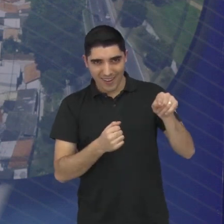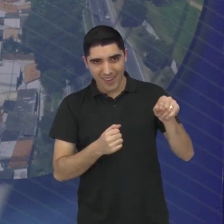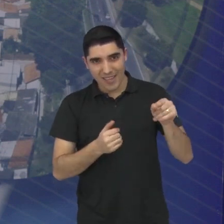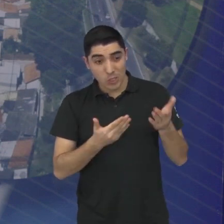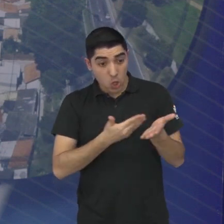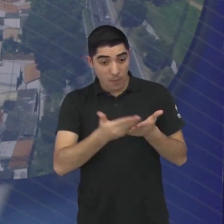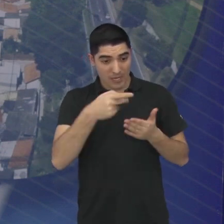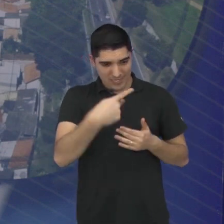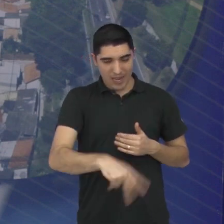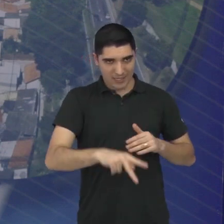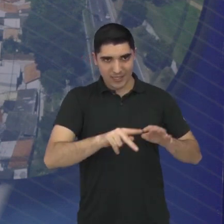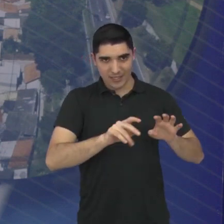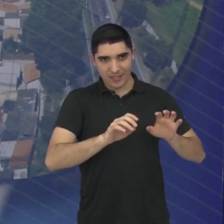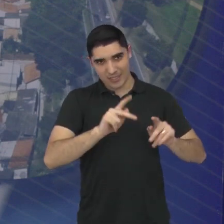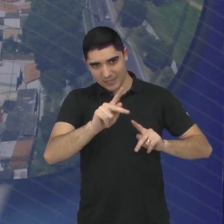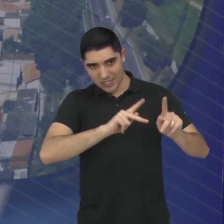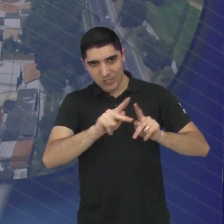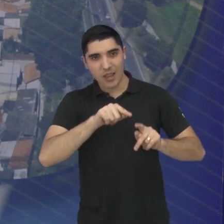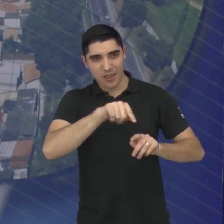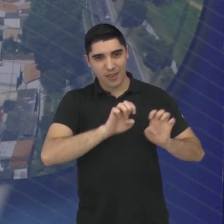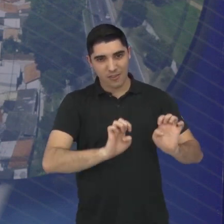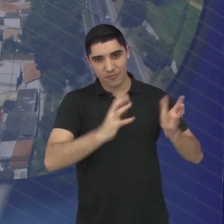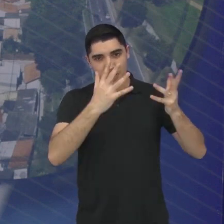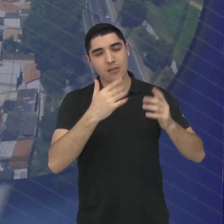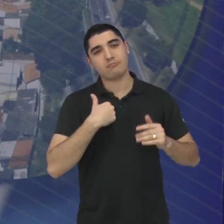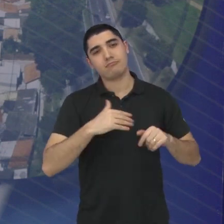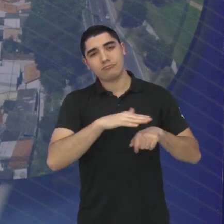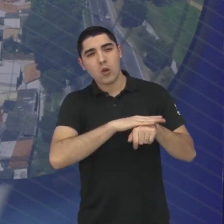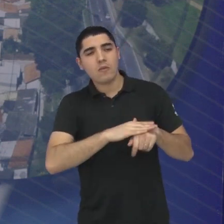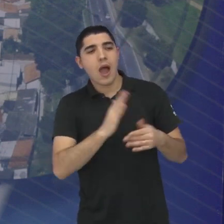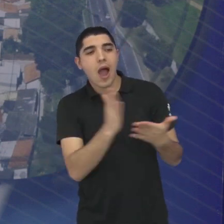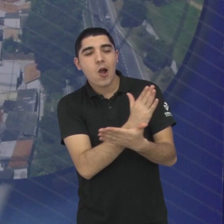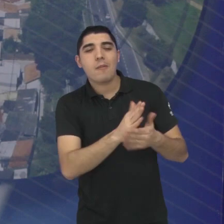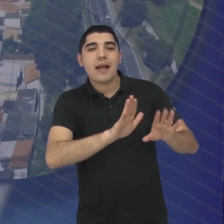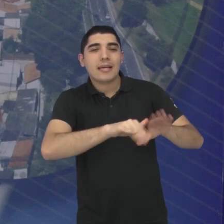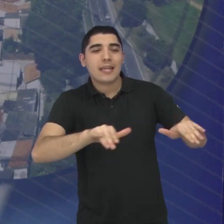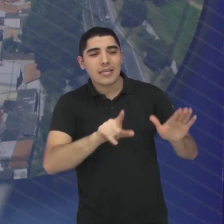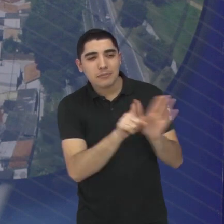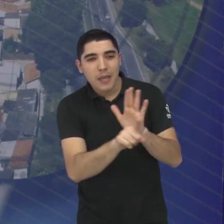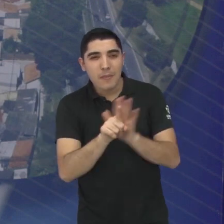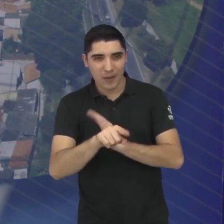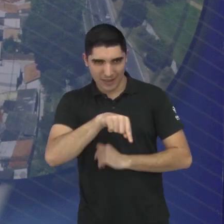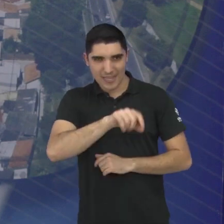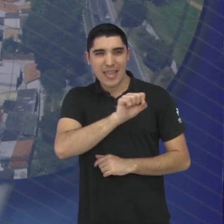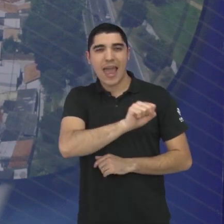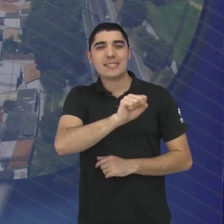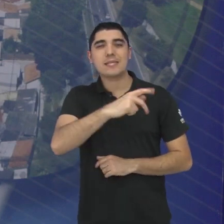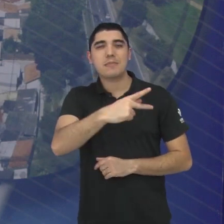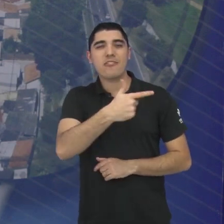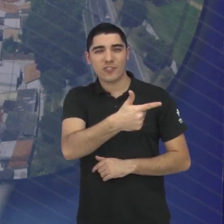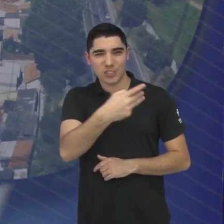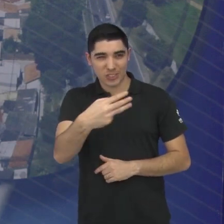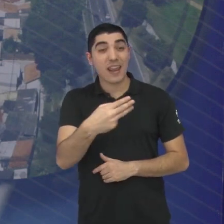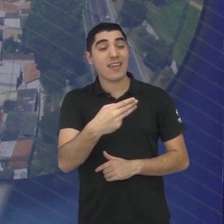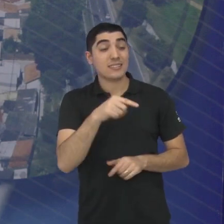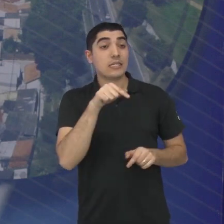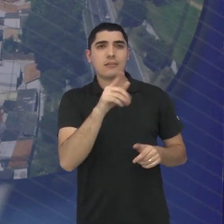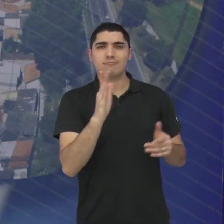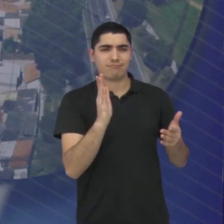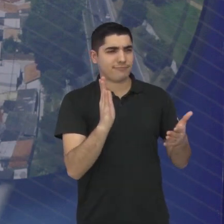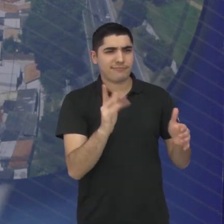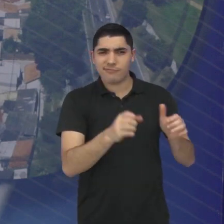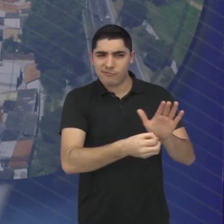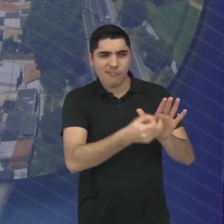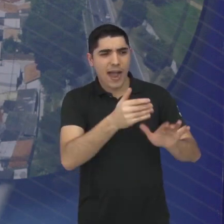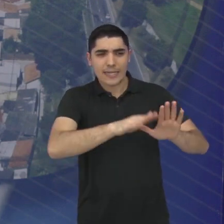nesse evento que está acontecendo aqui em São José, o Space Studies Program, para conversar com algumas crianças. Tinham muitas crianças lá